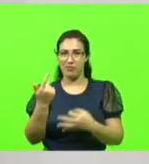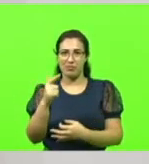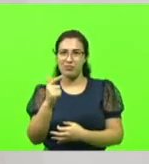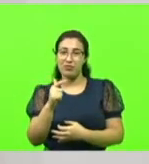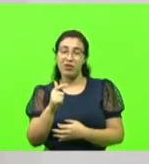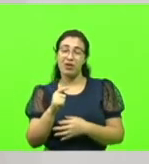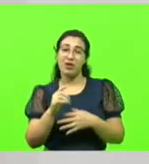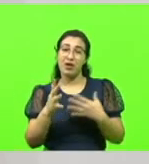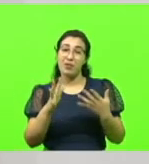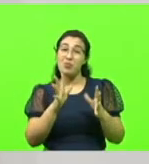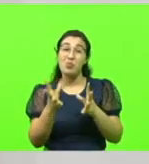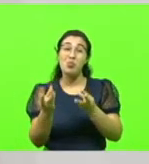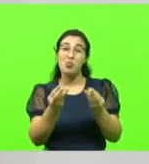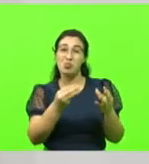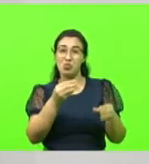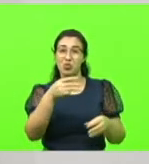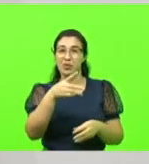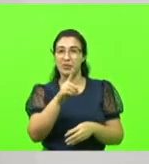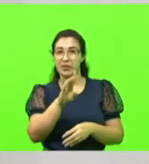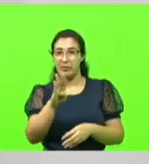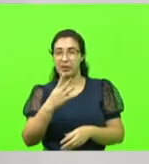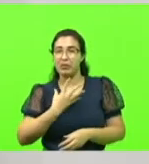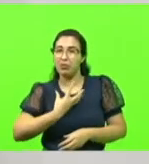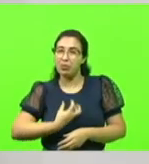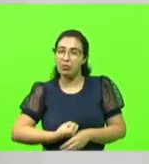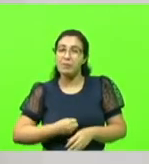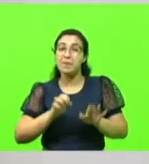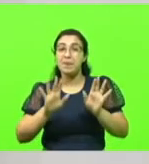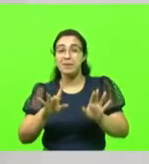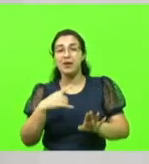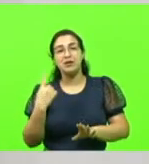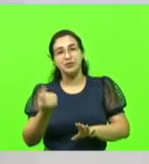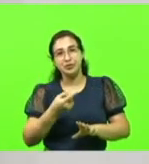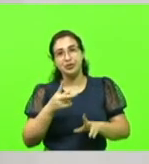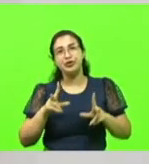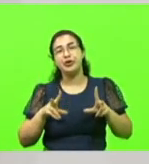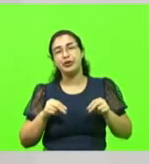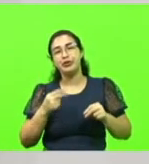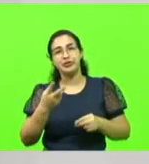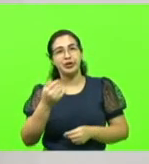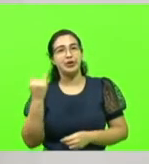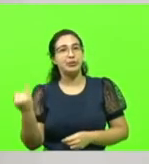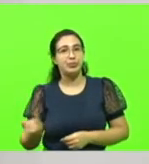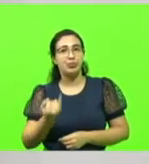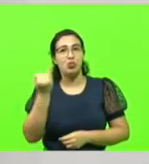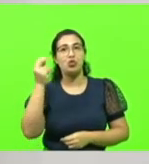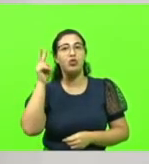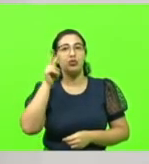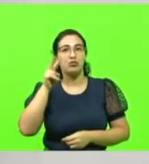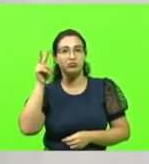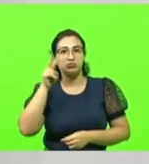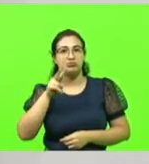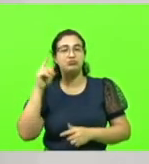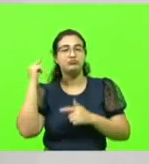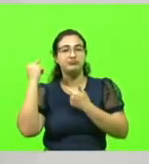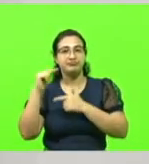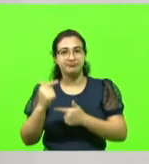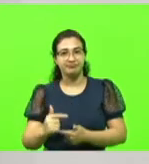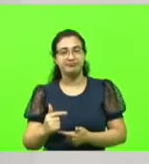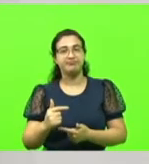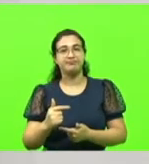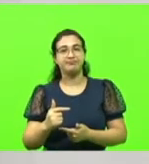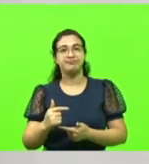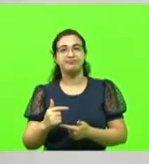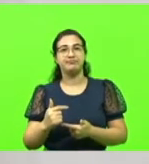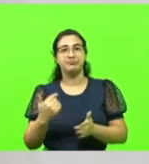assim, nós mesmos reconhecemos a sua importância histórica na derrubada